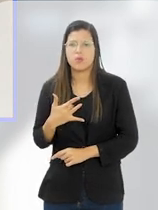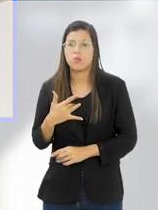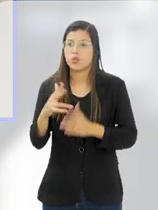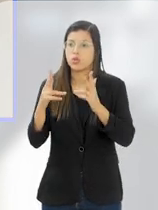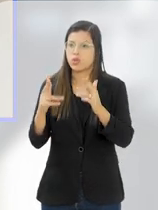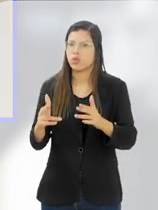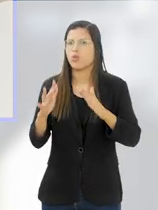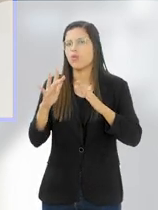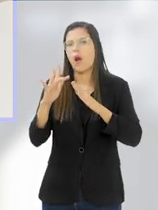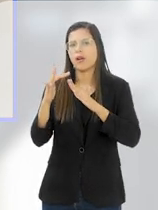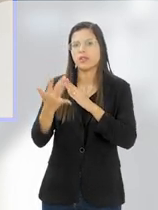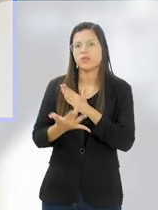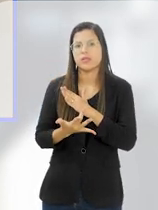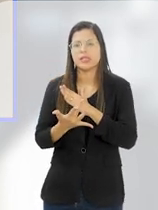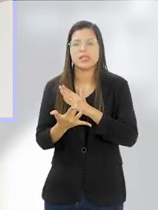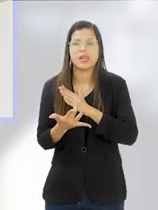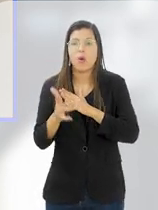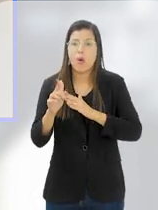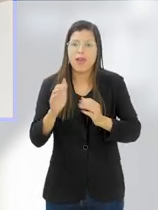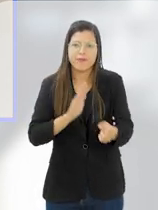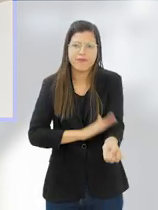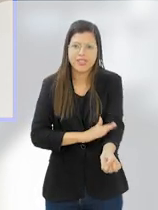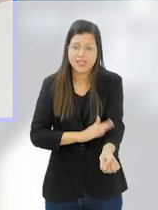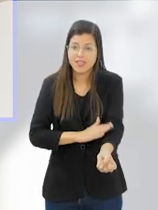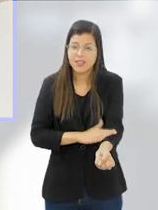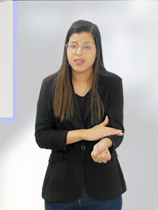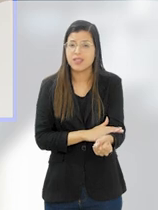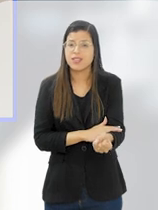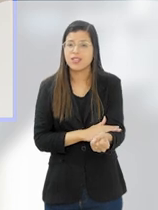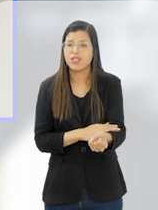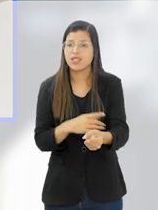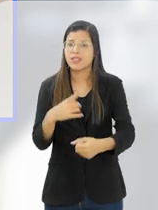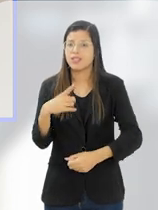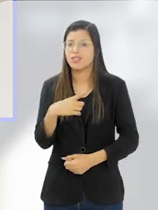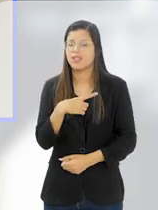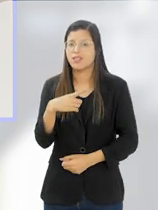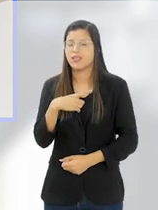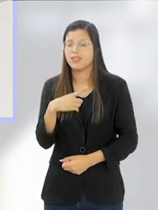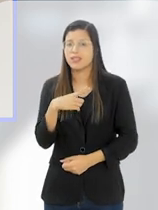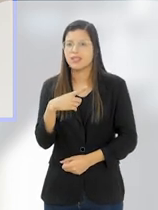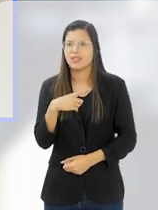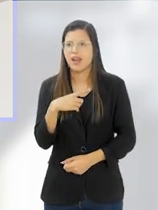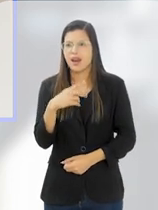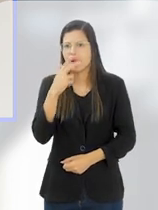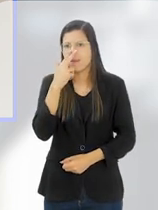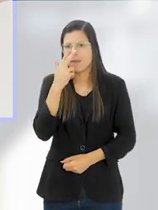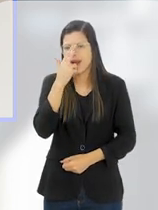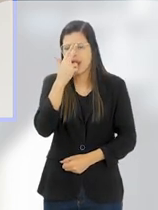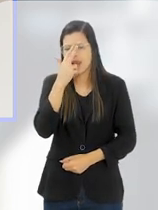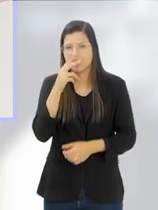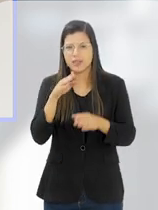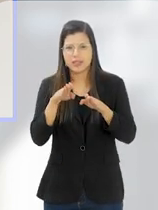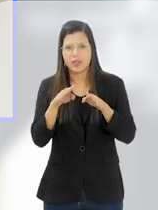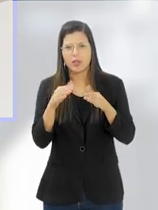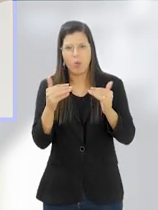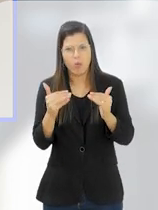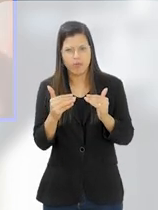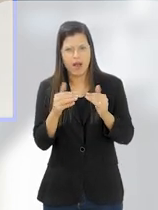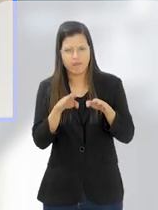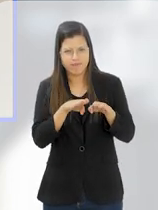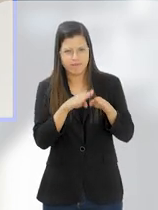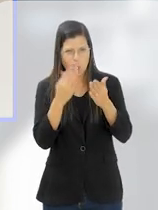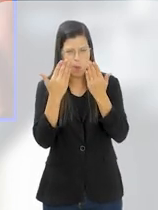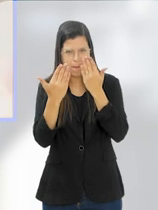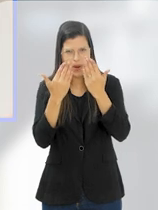que as redes sociais, viciantes, né? Existe um paralelo muito bom de se fazer entre